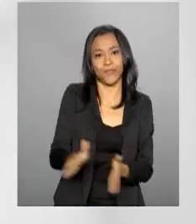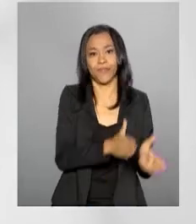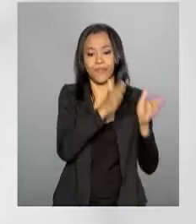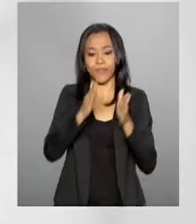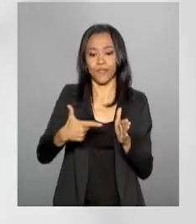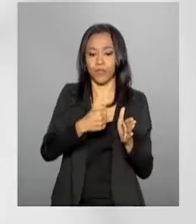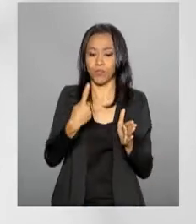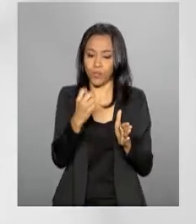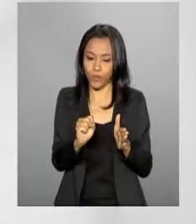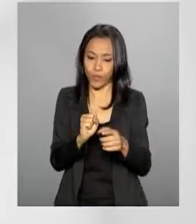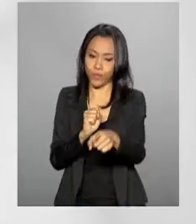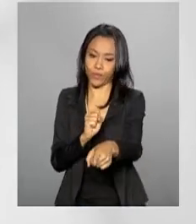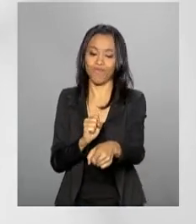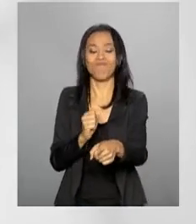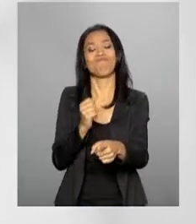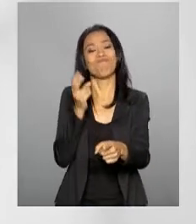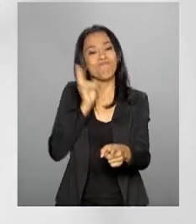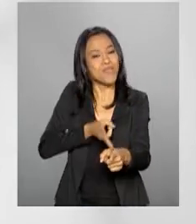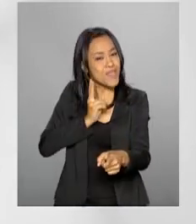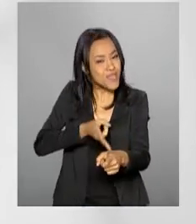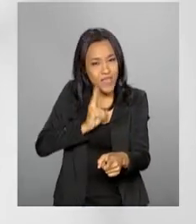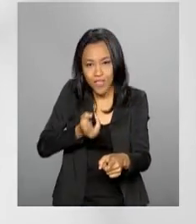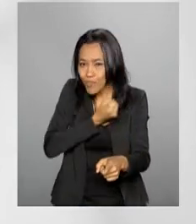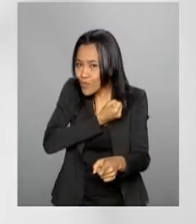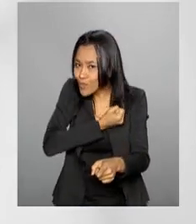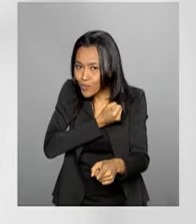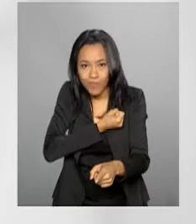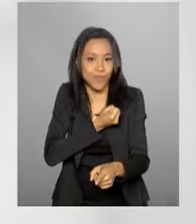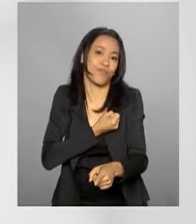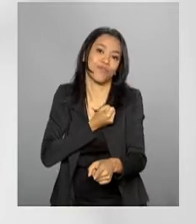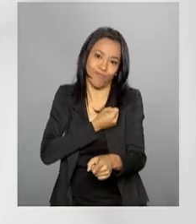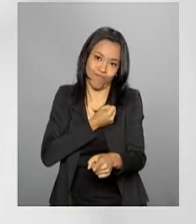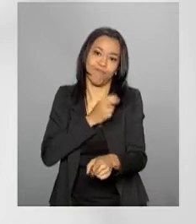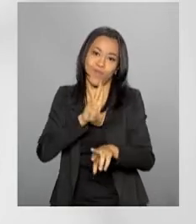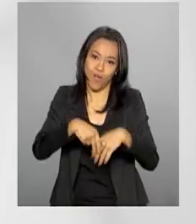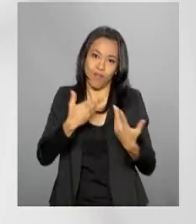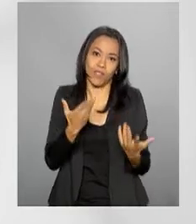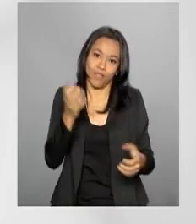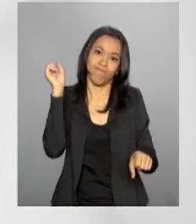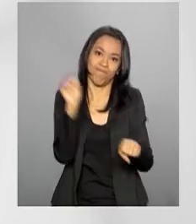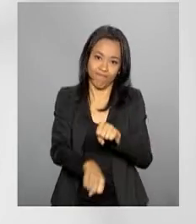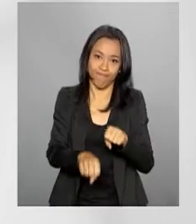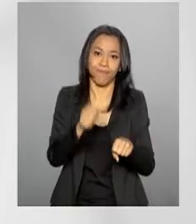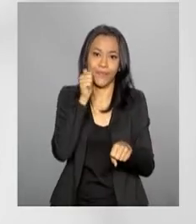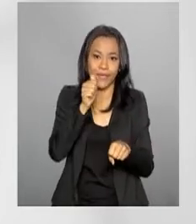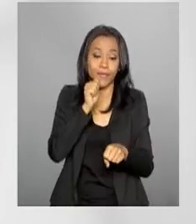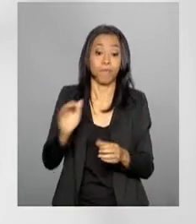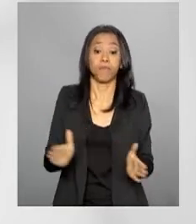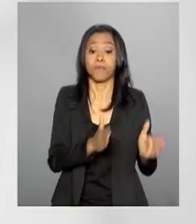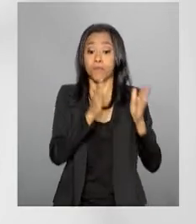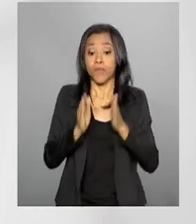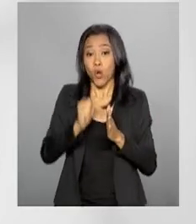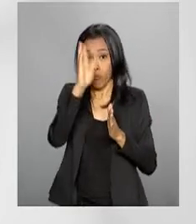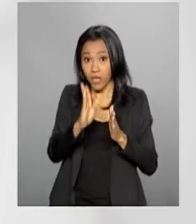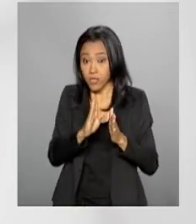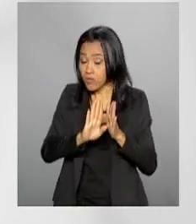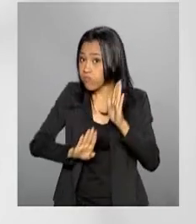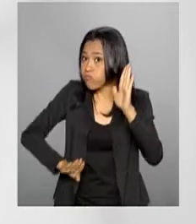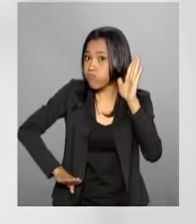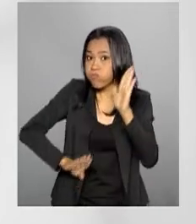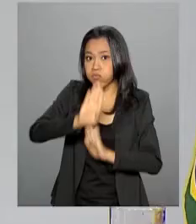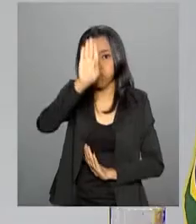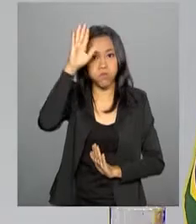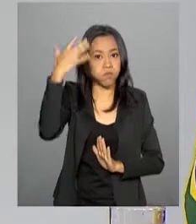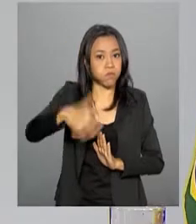já foi registrada essa mesma quantidade de mortes por esse crime. O Brasil lidera o ranking de violência